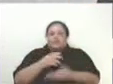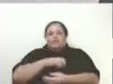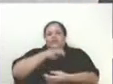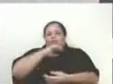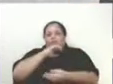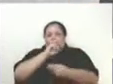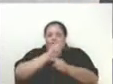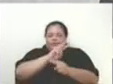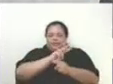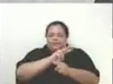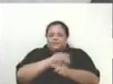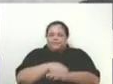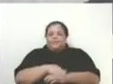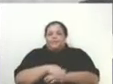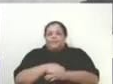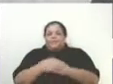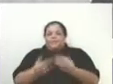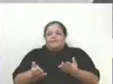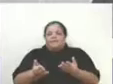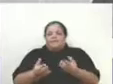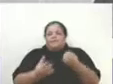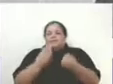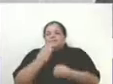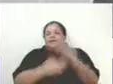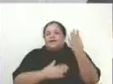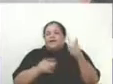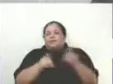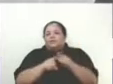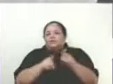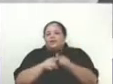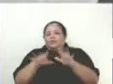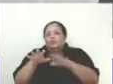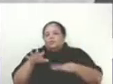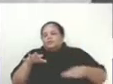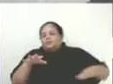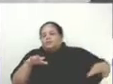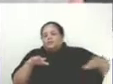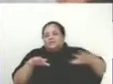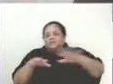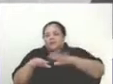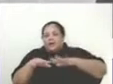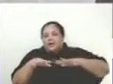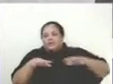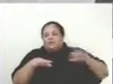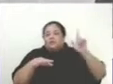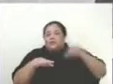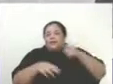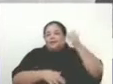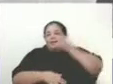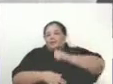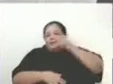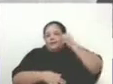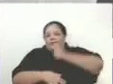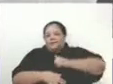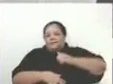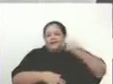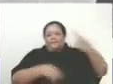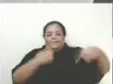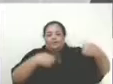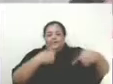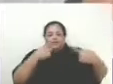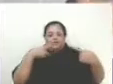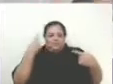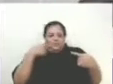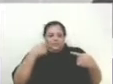da Uvesp ter criado um espaço exclusivo, que é o Conexidade Mulher, que discute políticas públicas para as mulheres, que discute